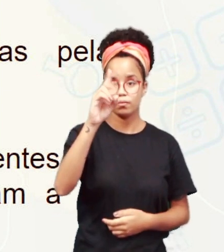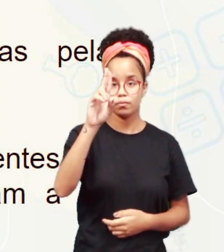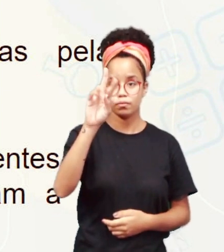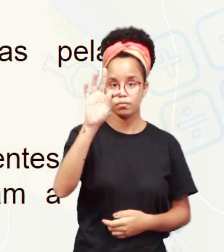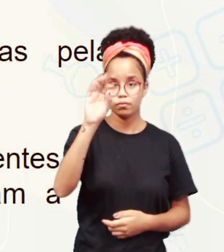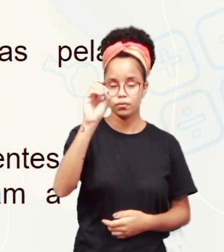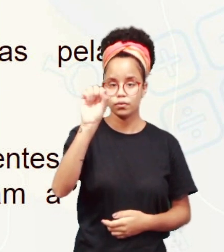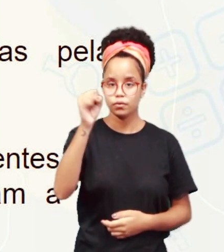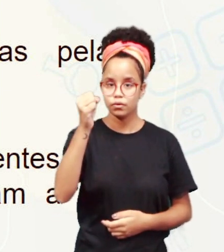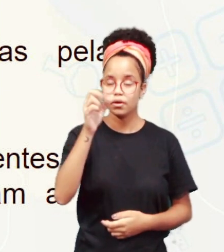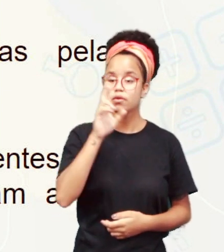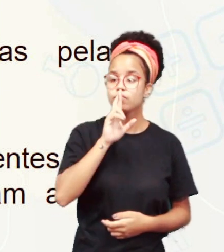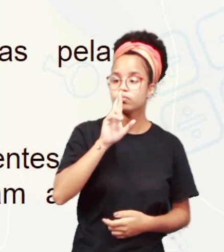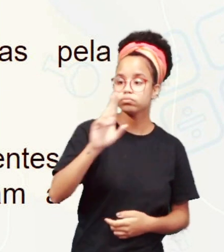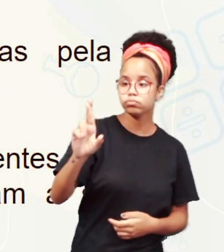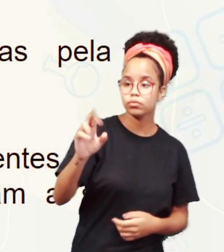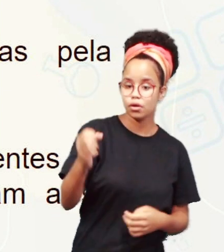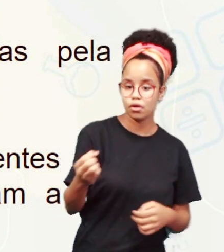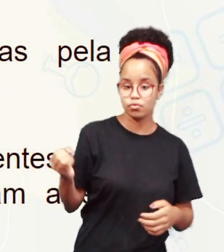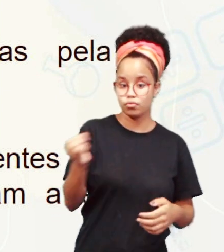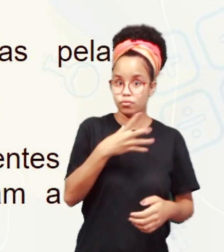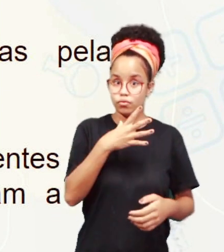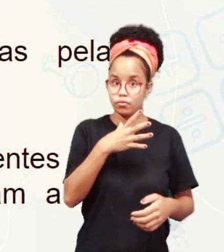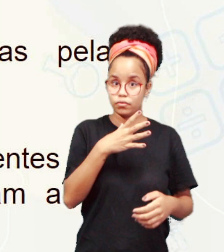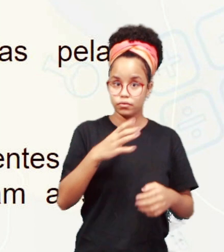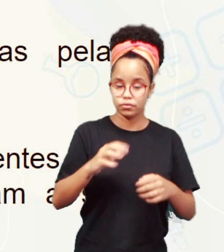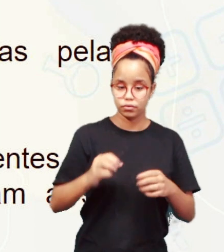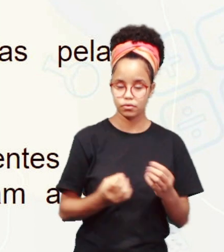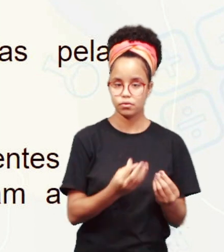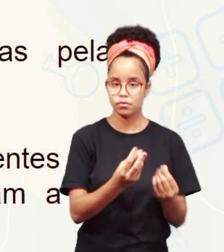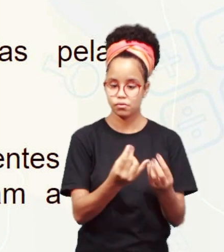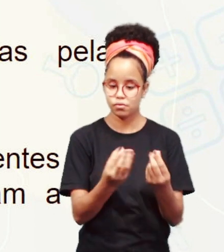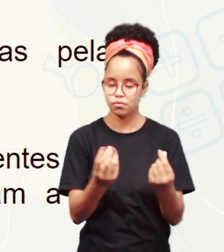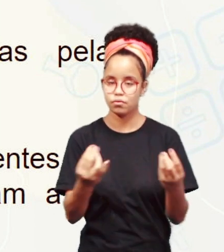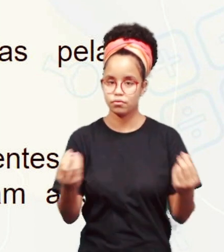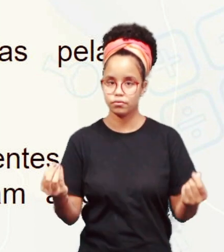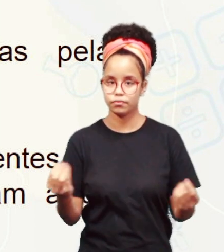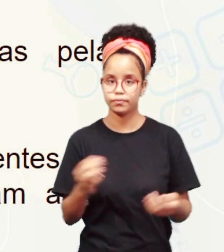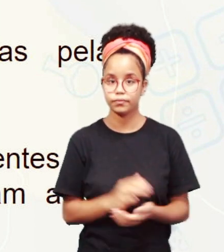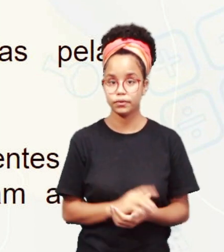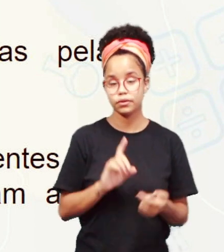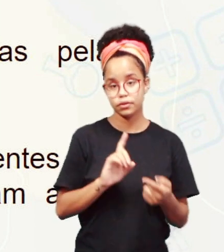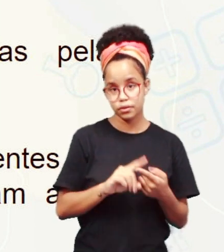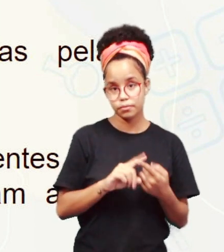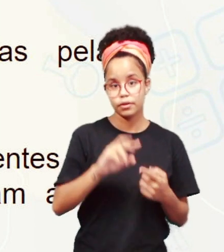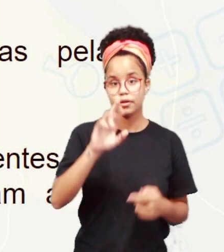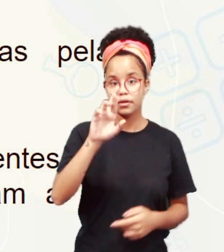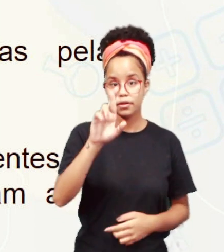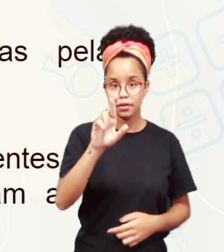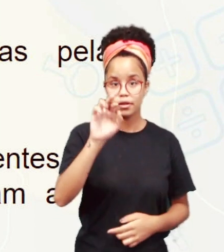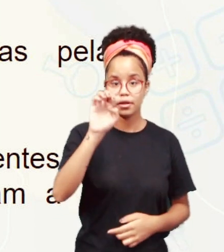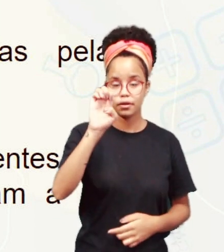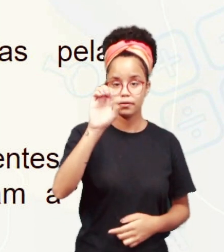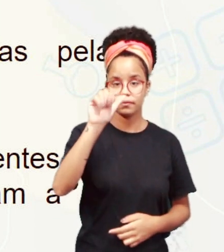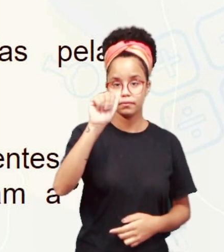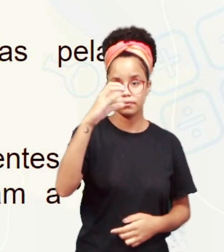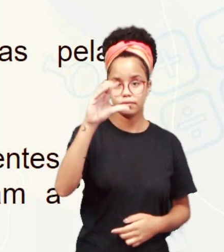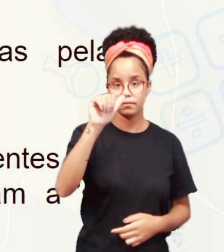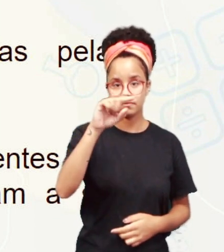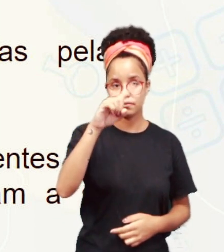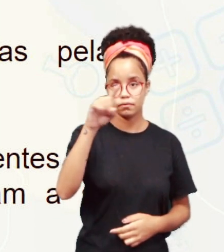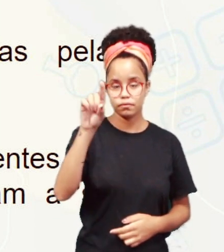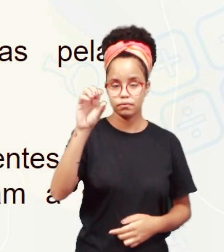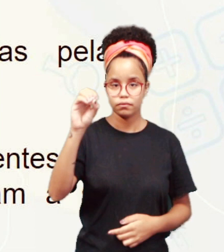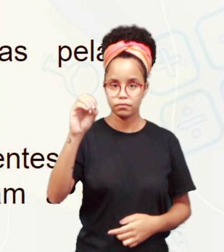produzidas pelas transformação dos reagentes e reação reversível gente lembre de reversível que não coisa